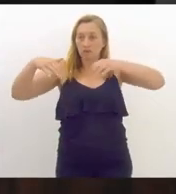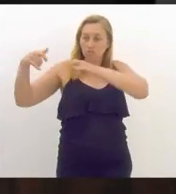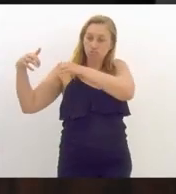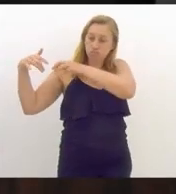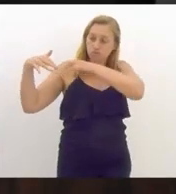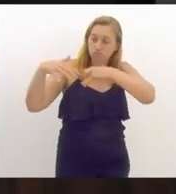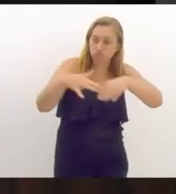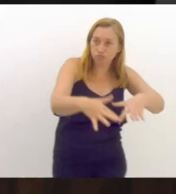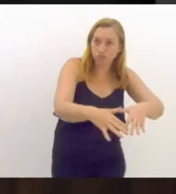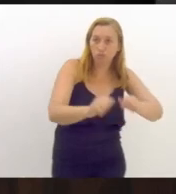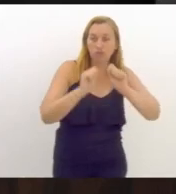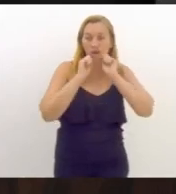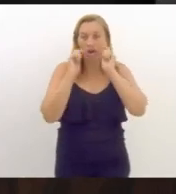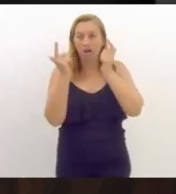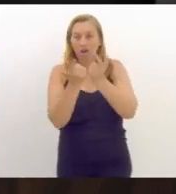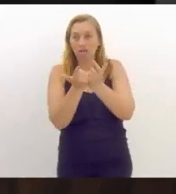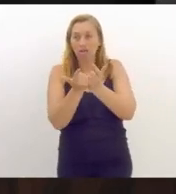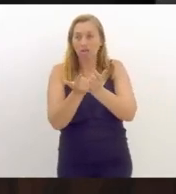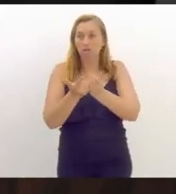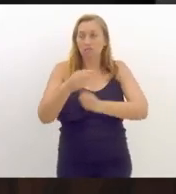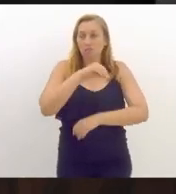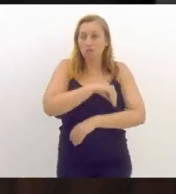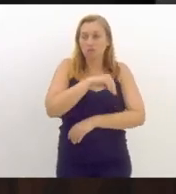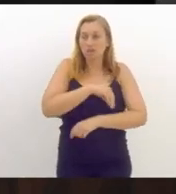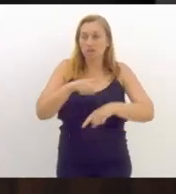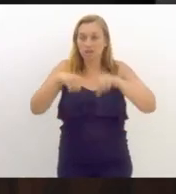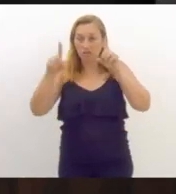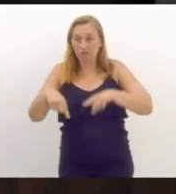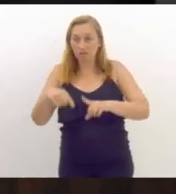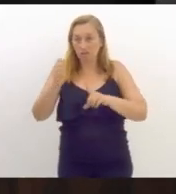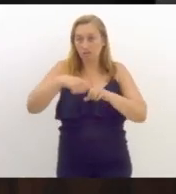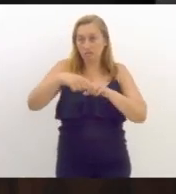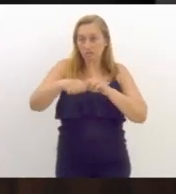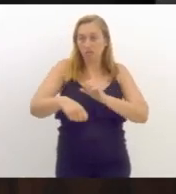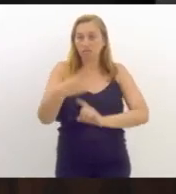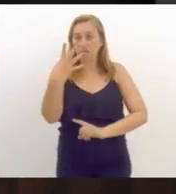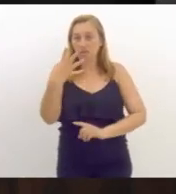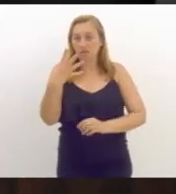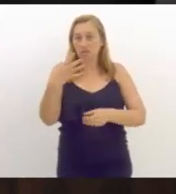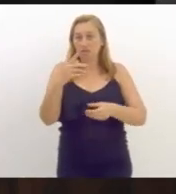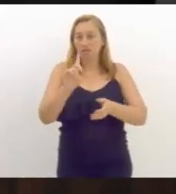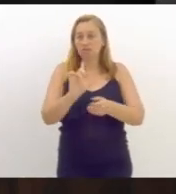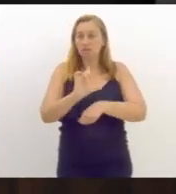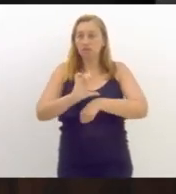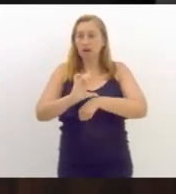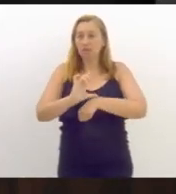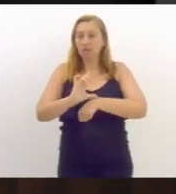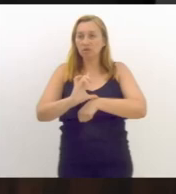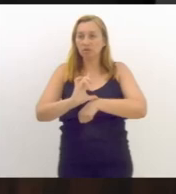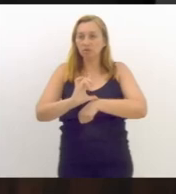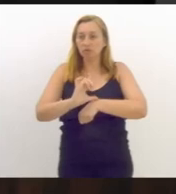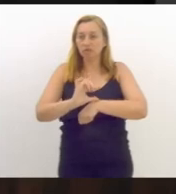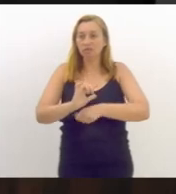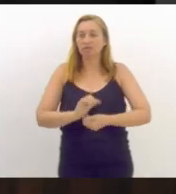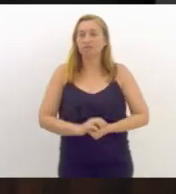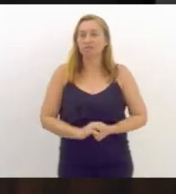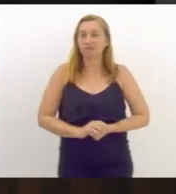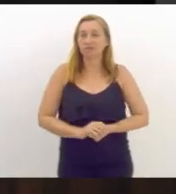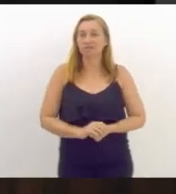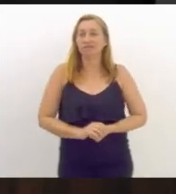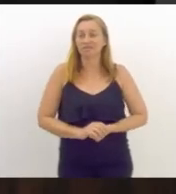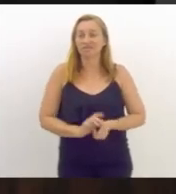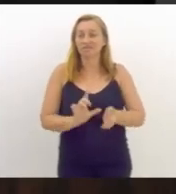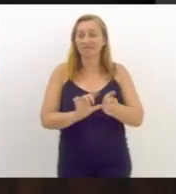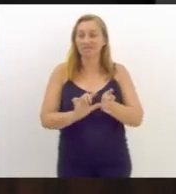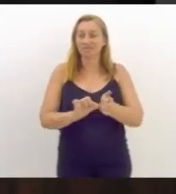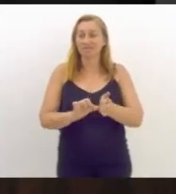Assembleia por salário dos Servidores 4 meses atrasados Tomara queira Deus que